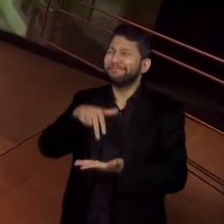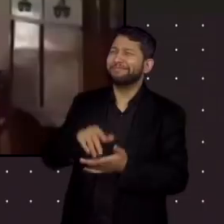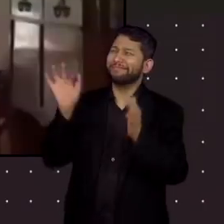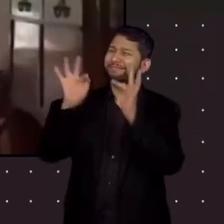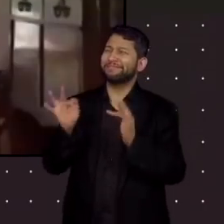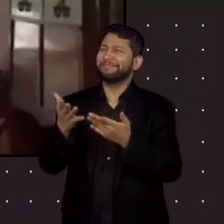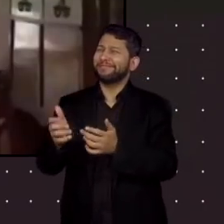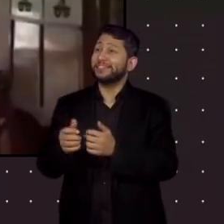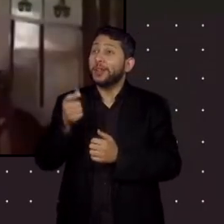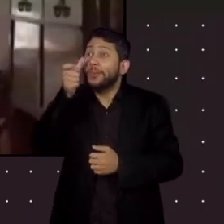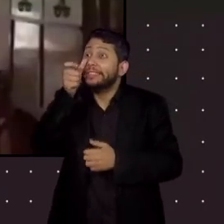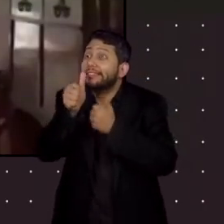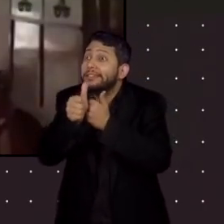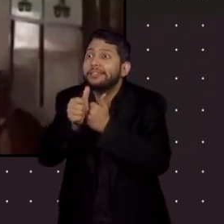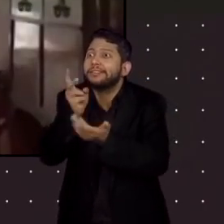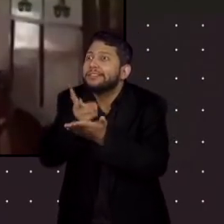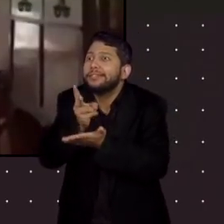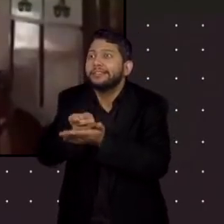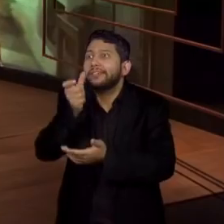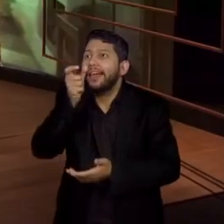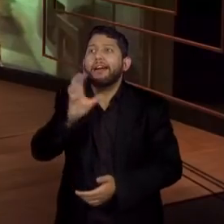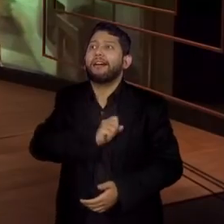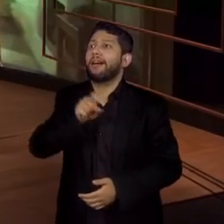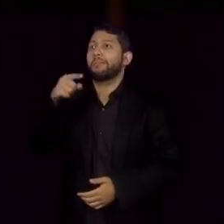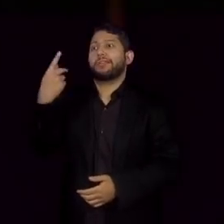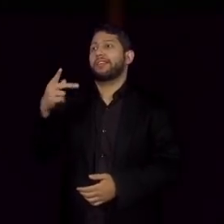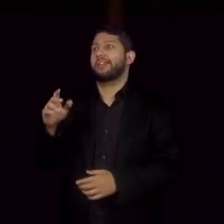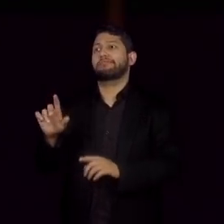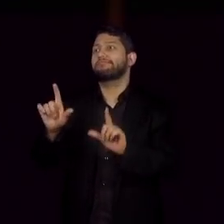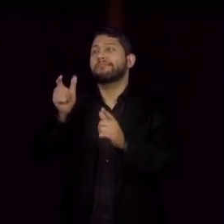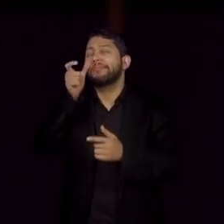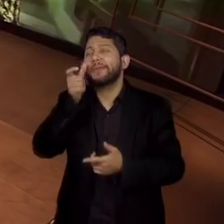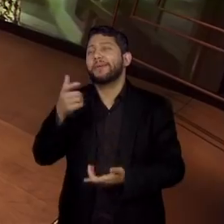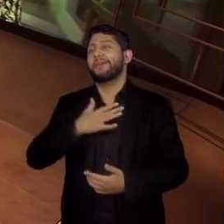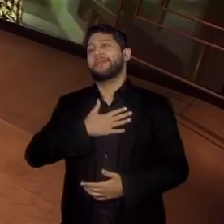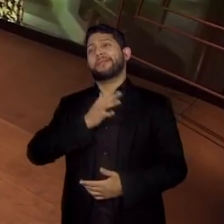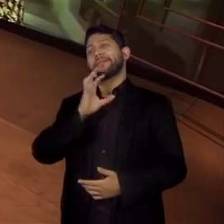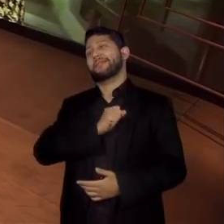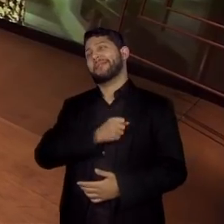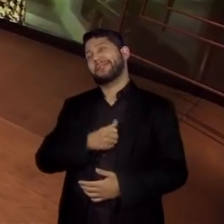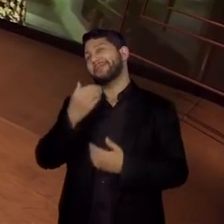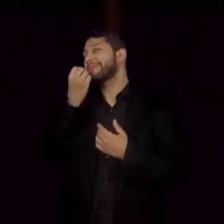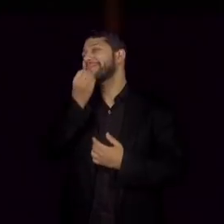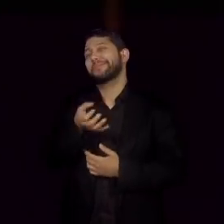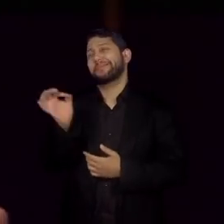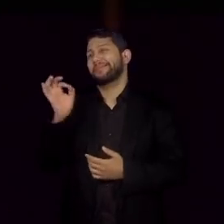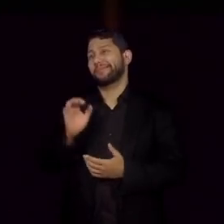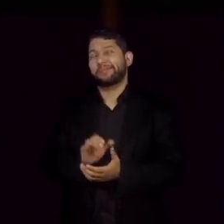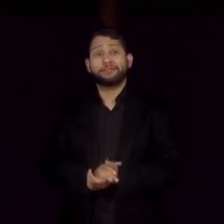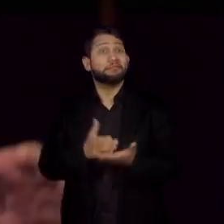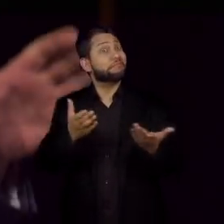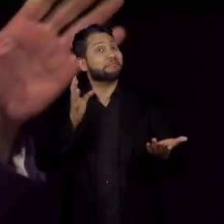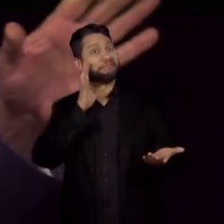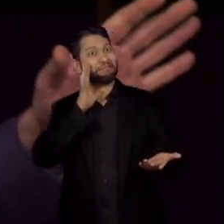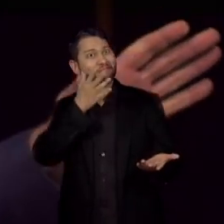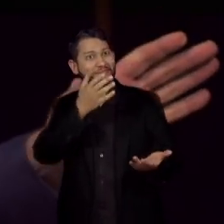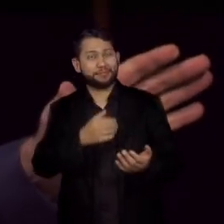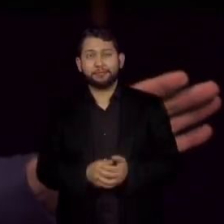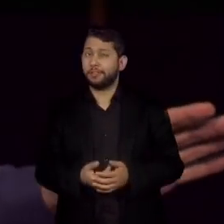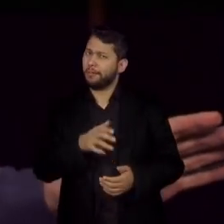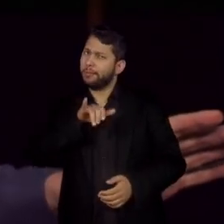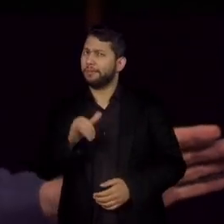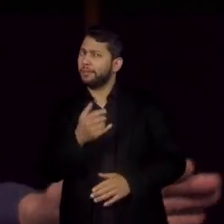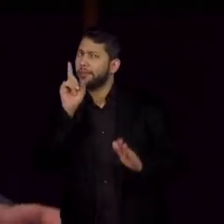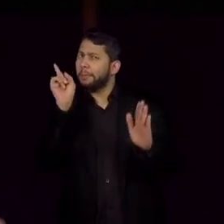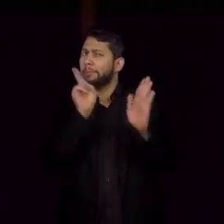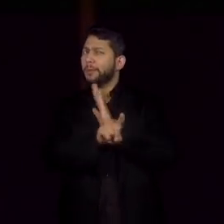vocês, acompanho sempre o programa, adoro. Que bom. Gosto muito, muito bom. Legal, já vou começar fazendo